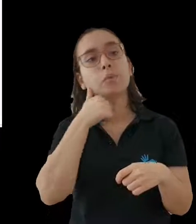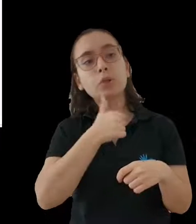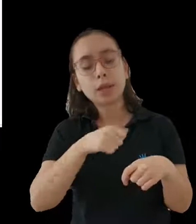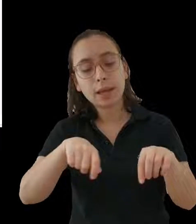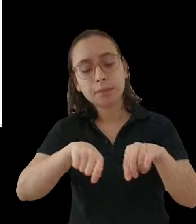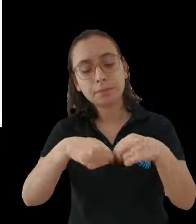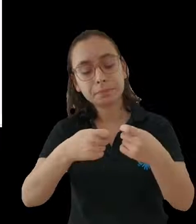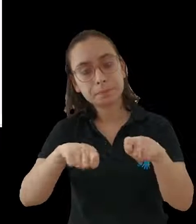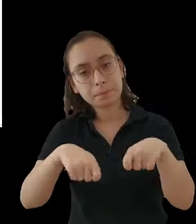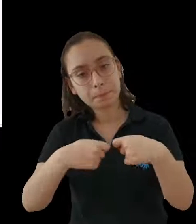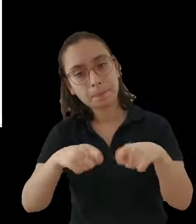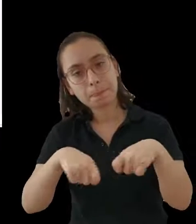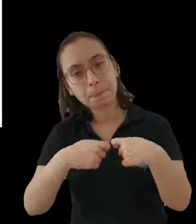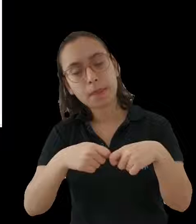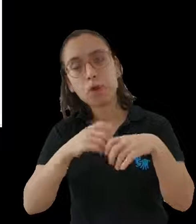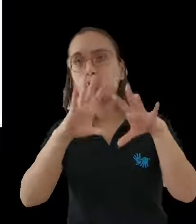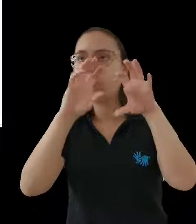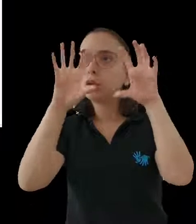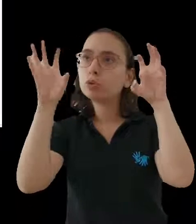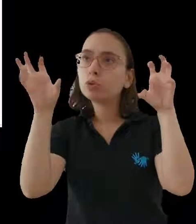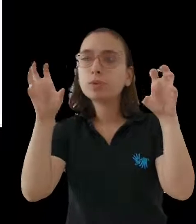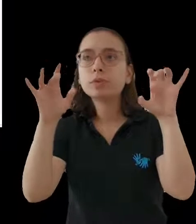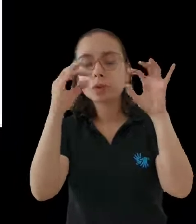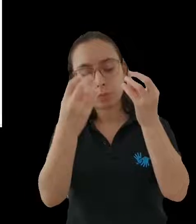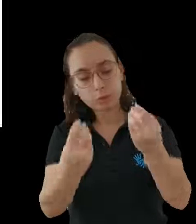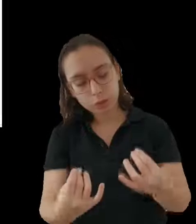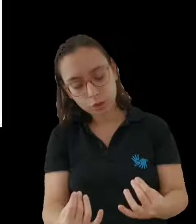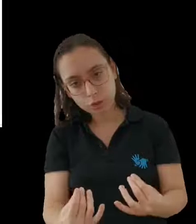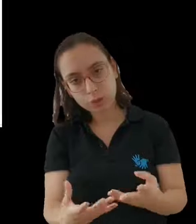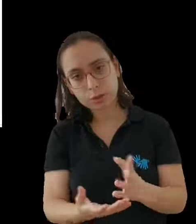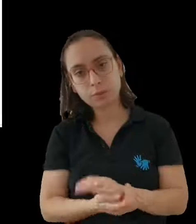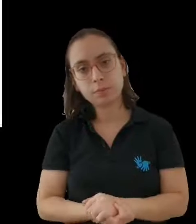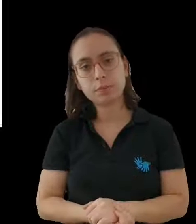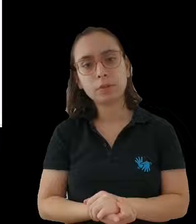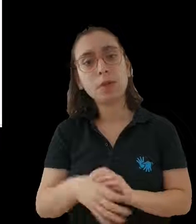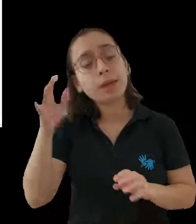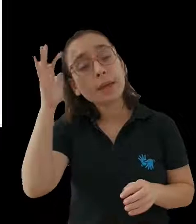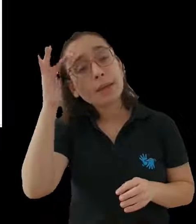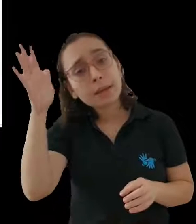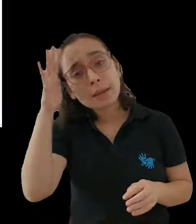que fez, bolou aqui uma nuvem com uma redinha, sabe?